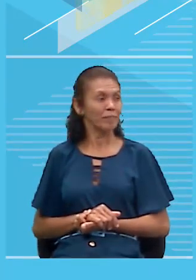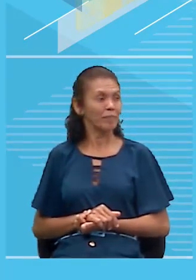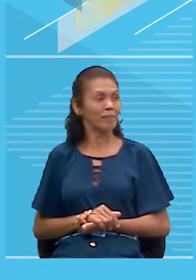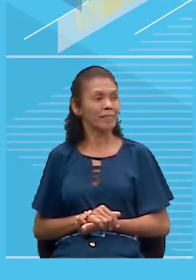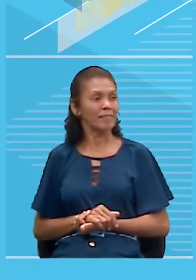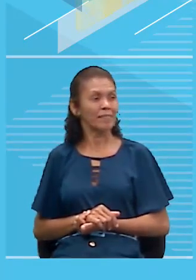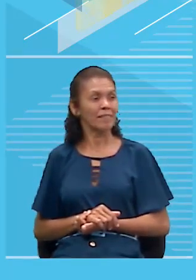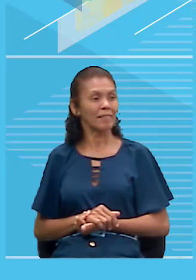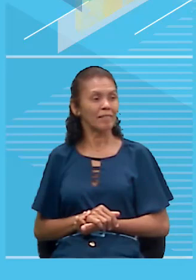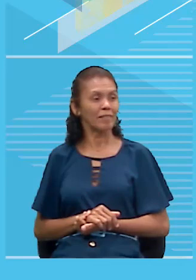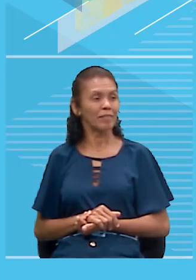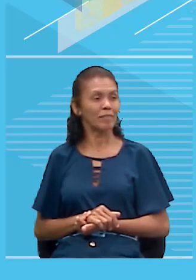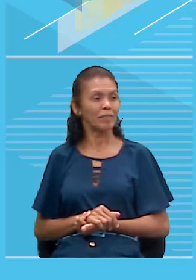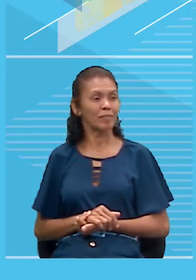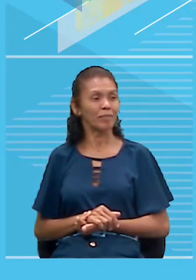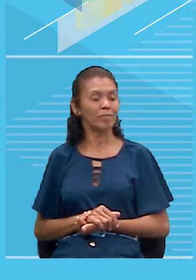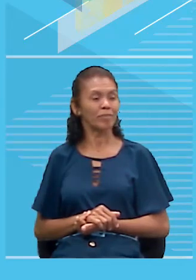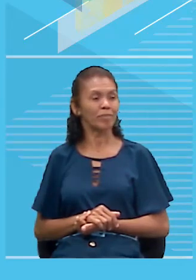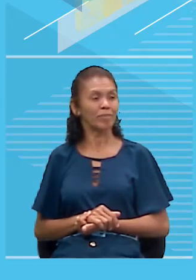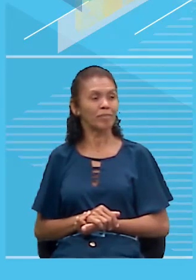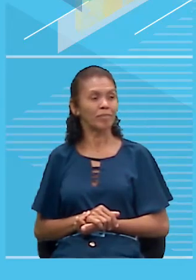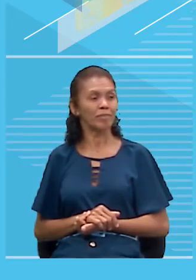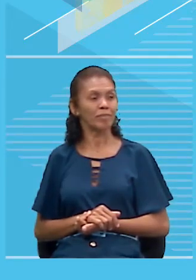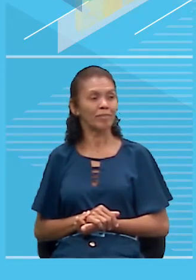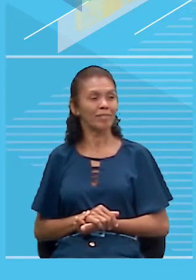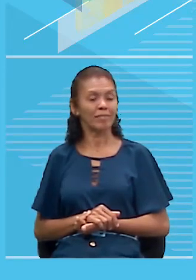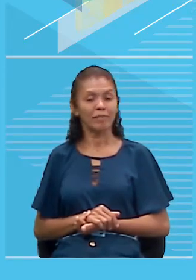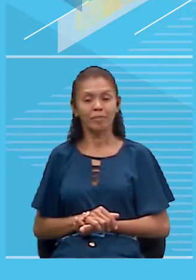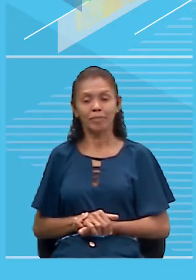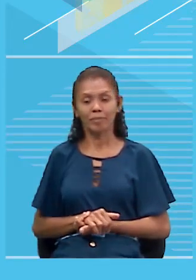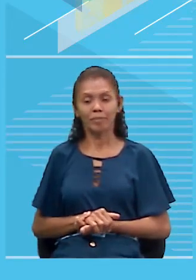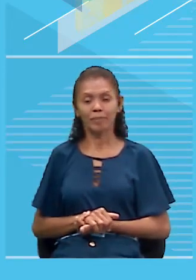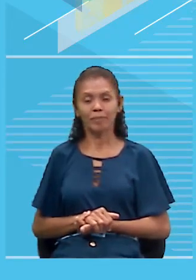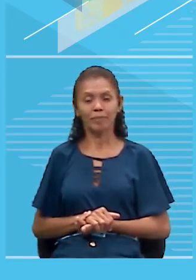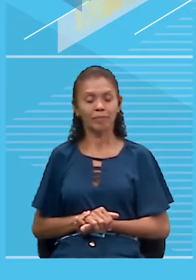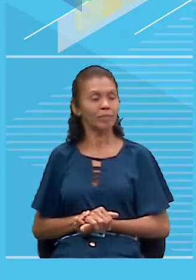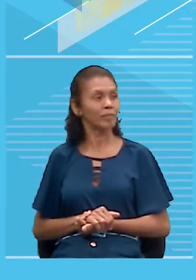tela cheia Daniel vou correr